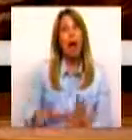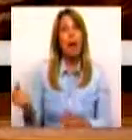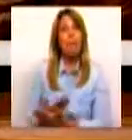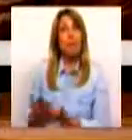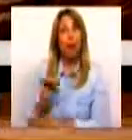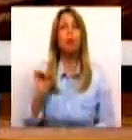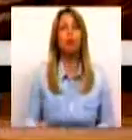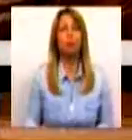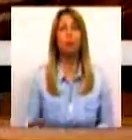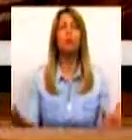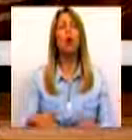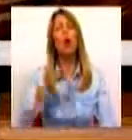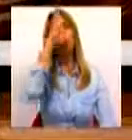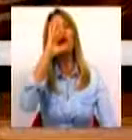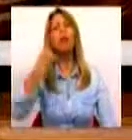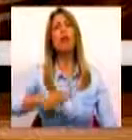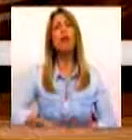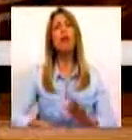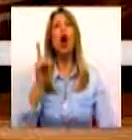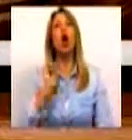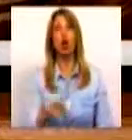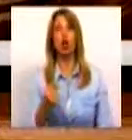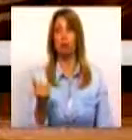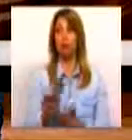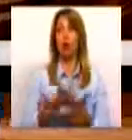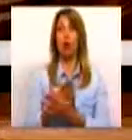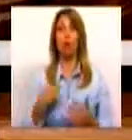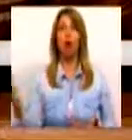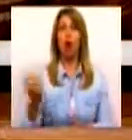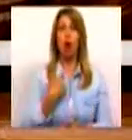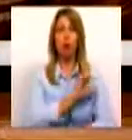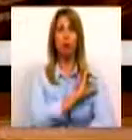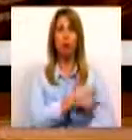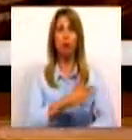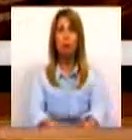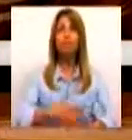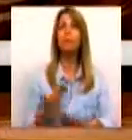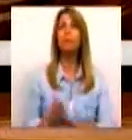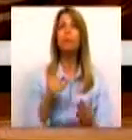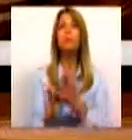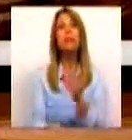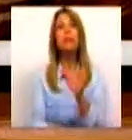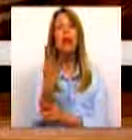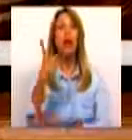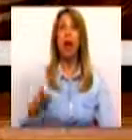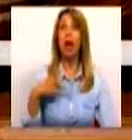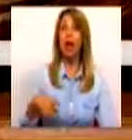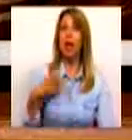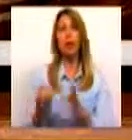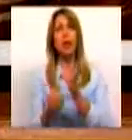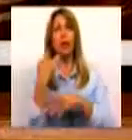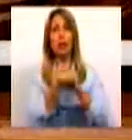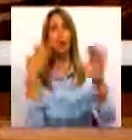fazer para que a nossa economia se robusteça e seja capaz de gerar riqueza, criar postos de